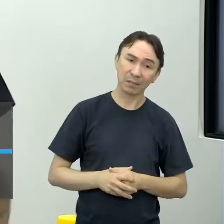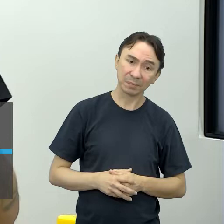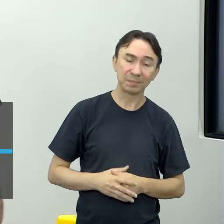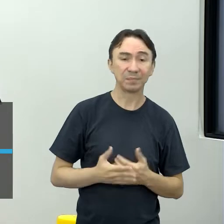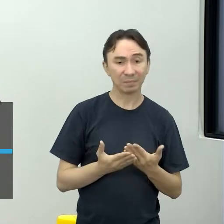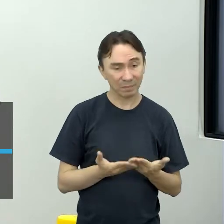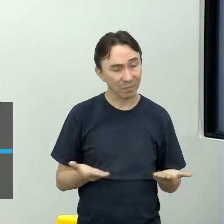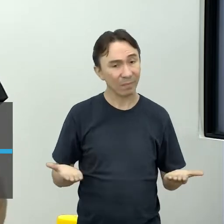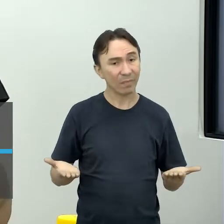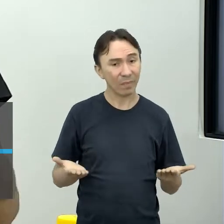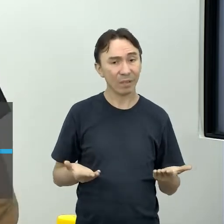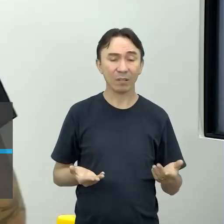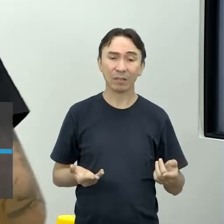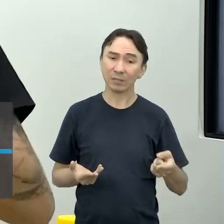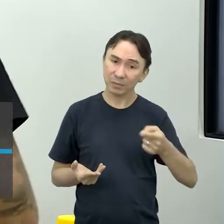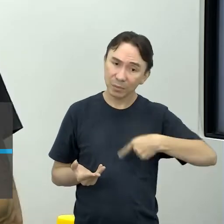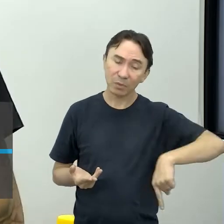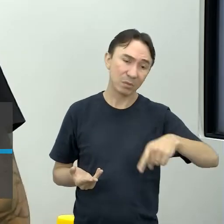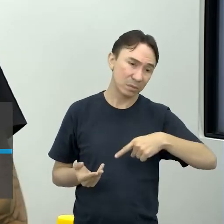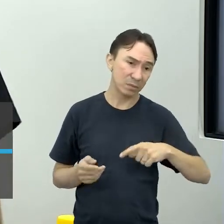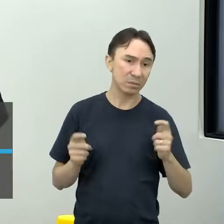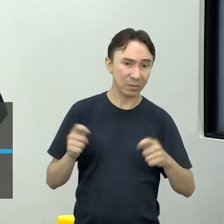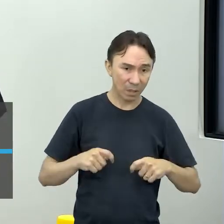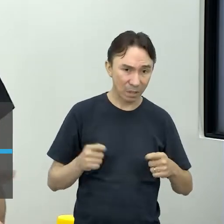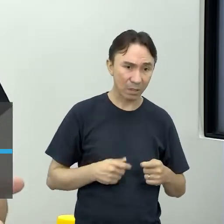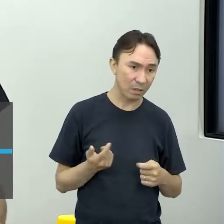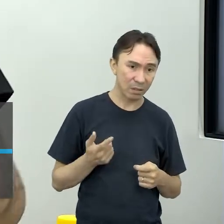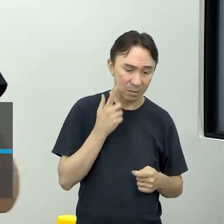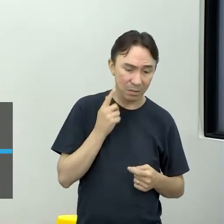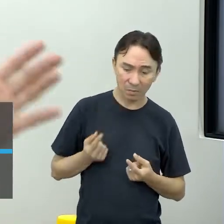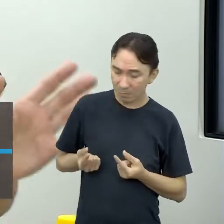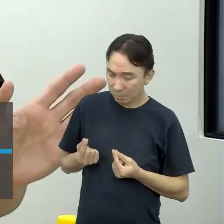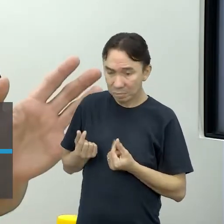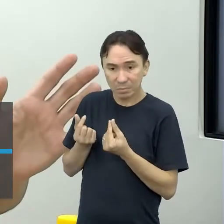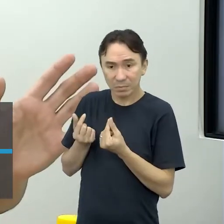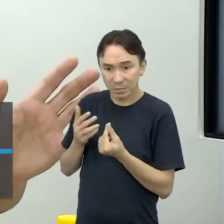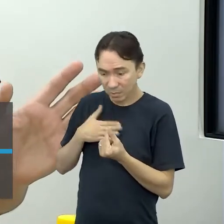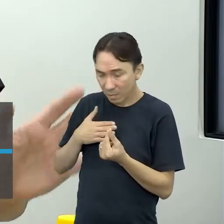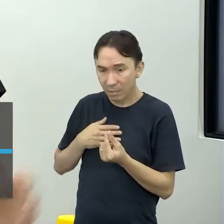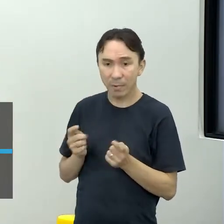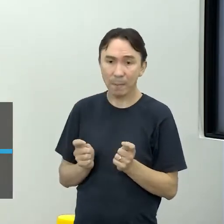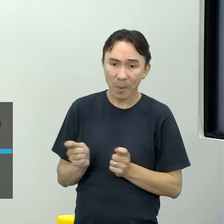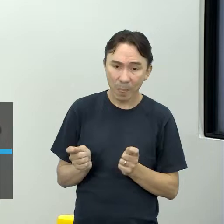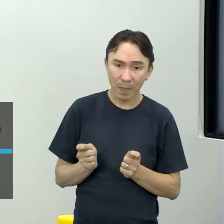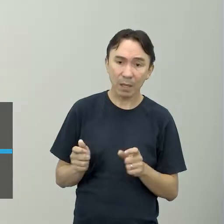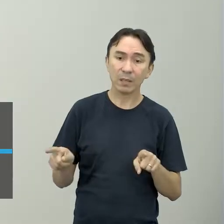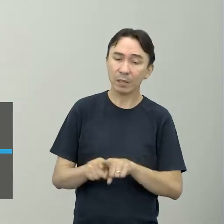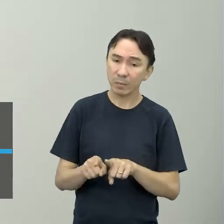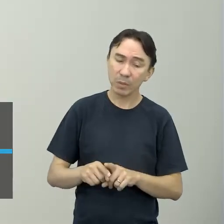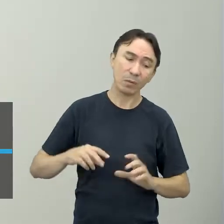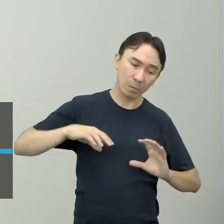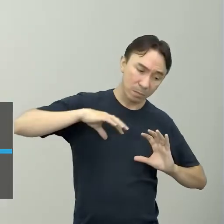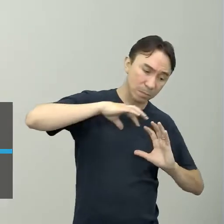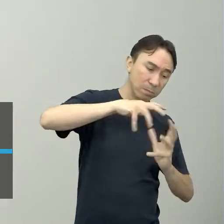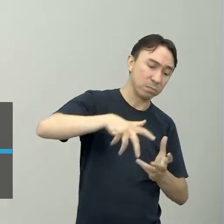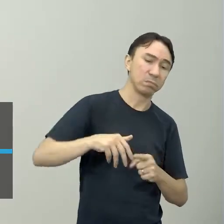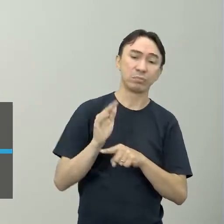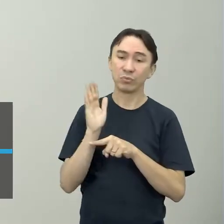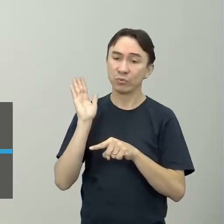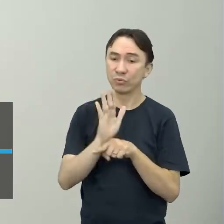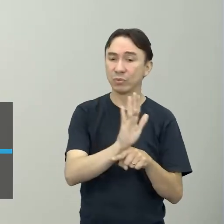que melhora tanto economicamente pra gente e melhor pro mundo, ou seja, todo mundo sai beneficiado nisso. Hoje a gente tem,